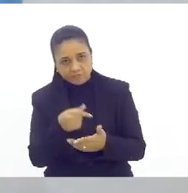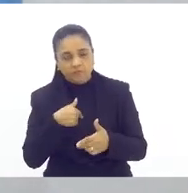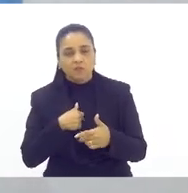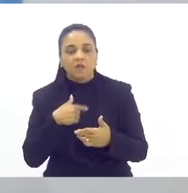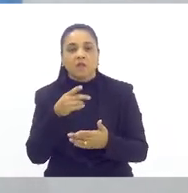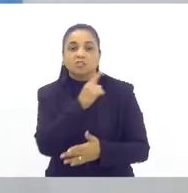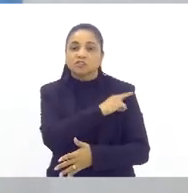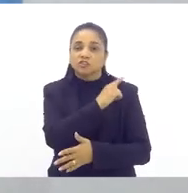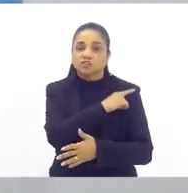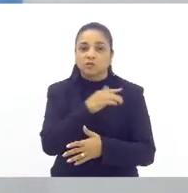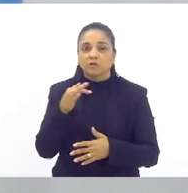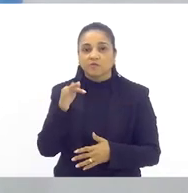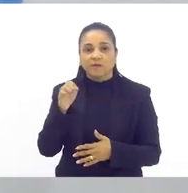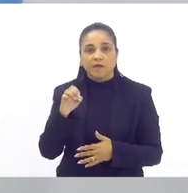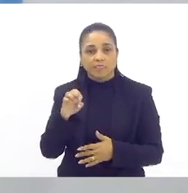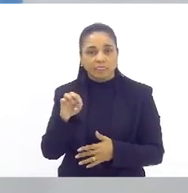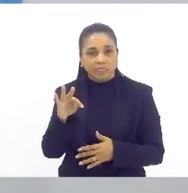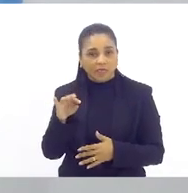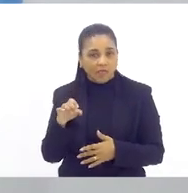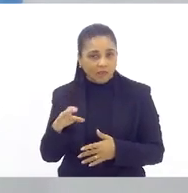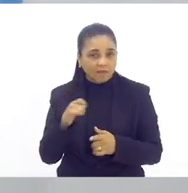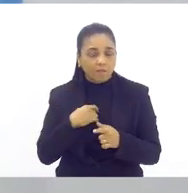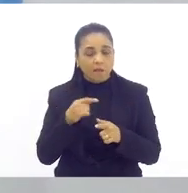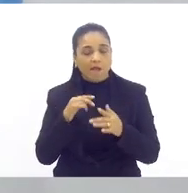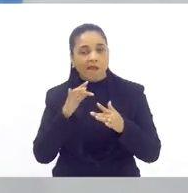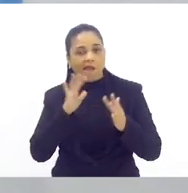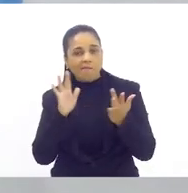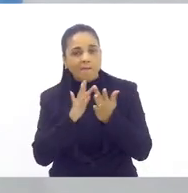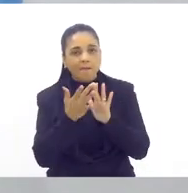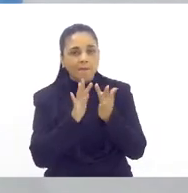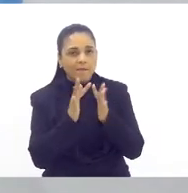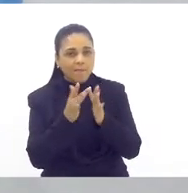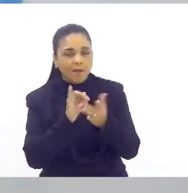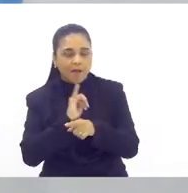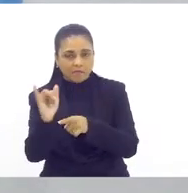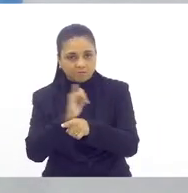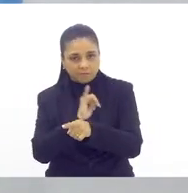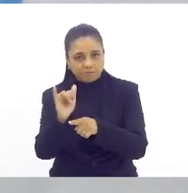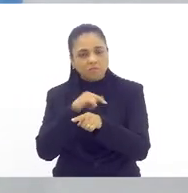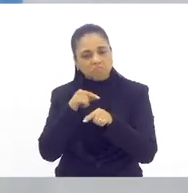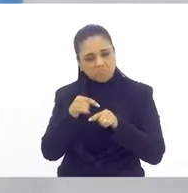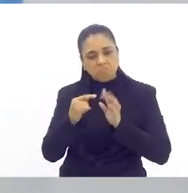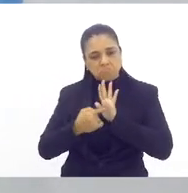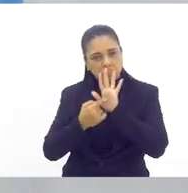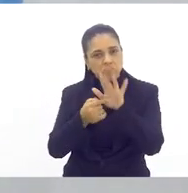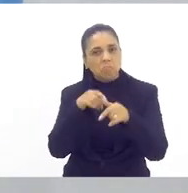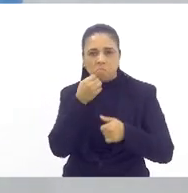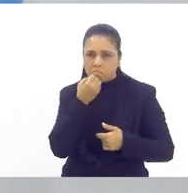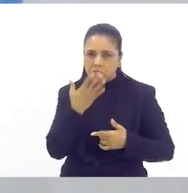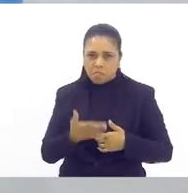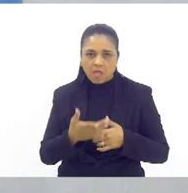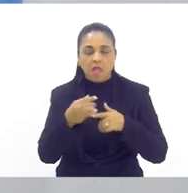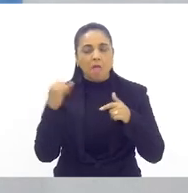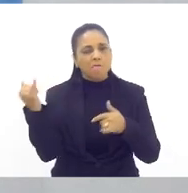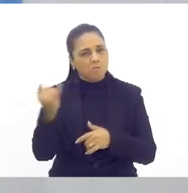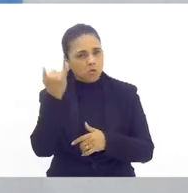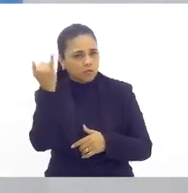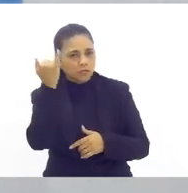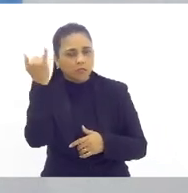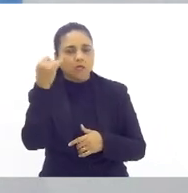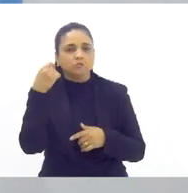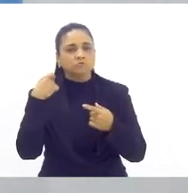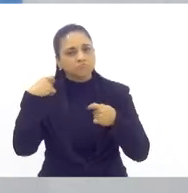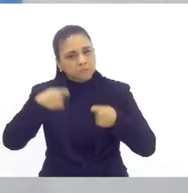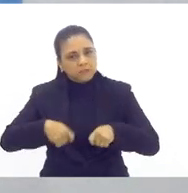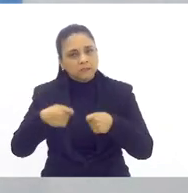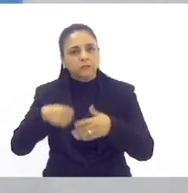da Faetec sim Elaine Faetec é uma rede estratégica como você apontou muito bem né é importante necessária e a gente vai